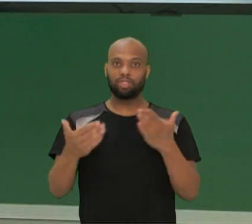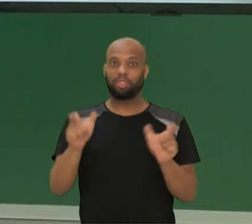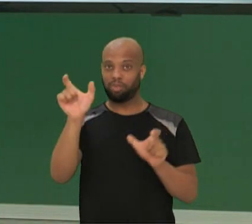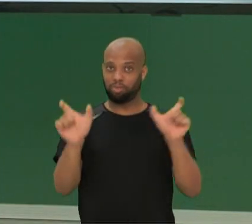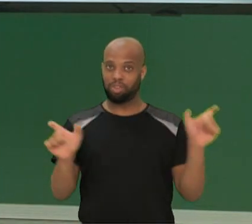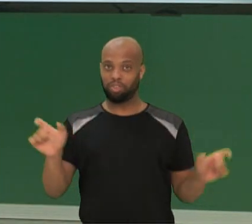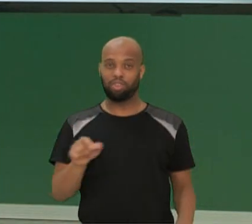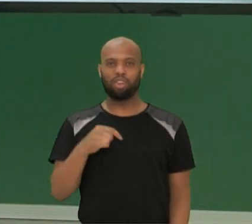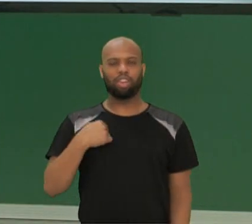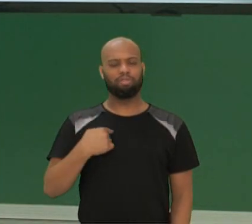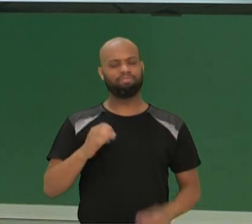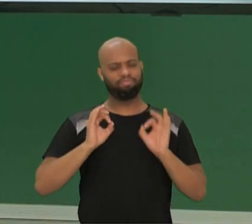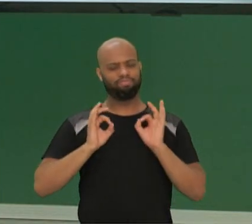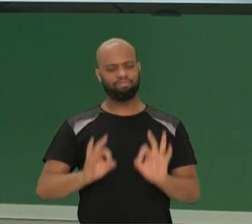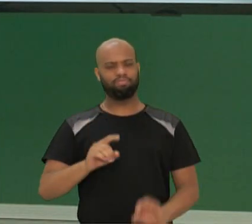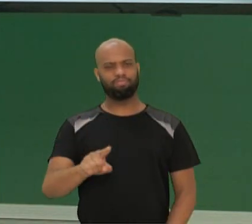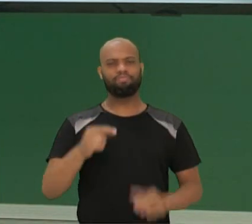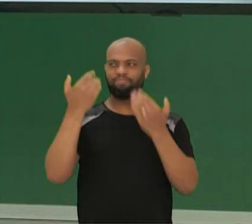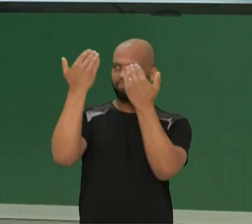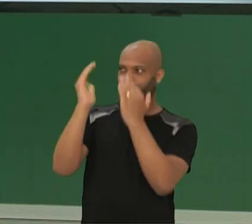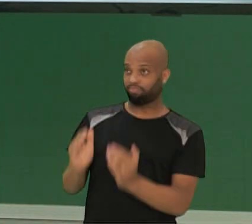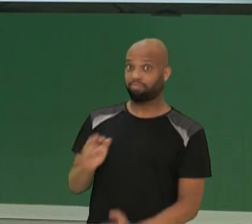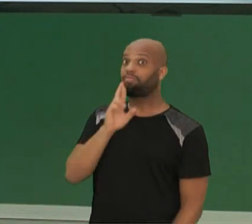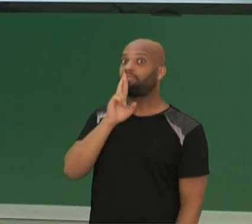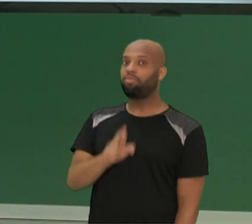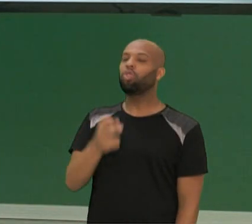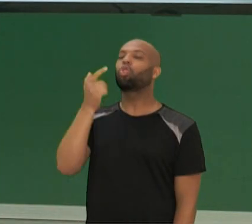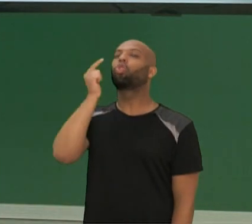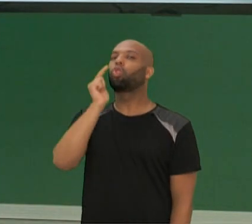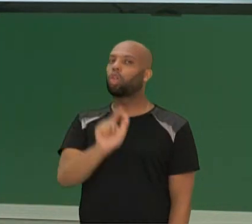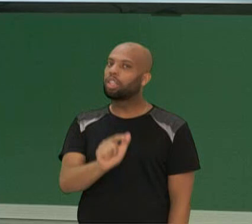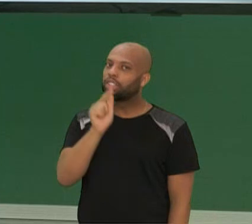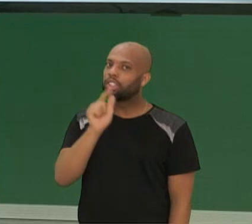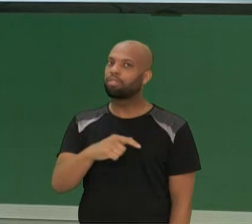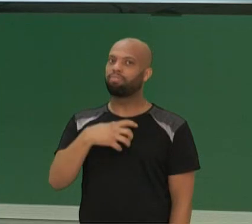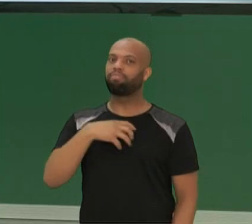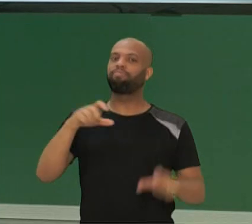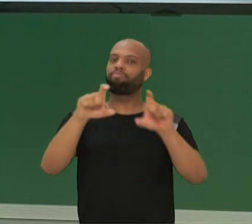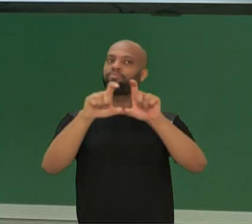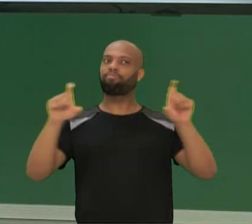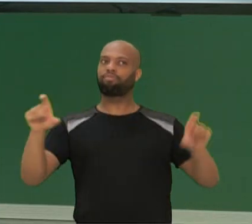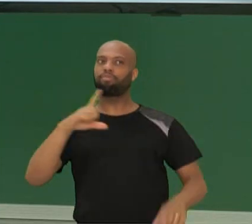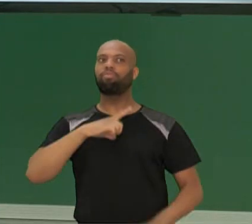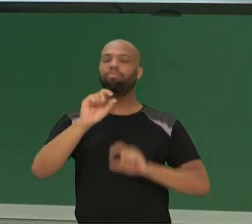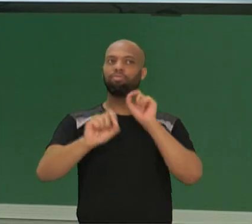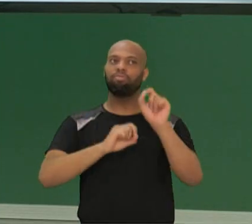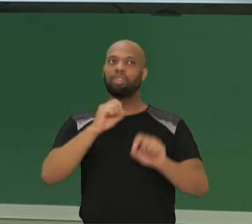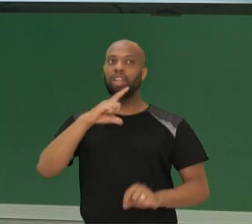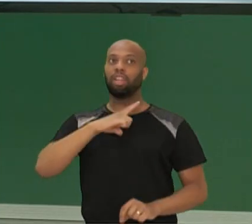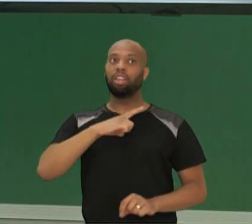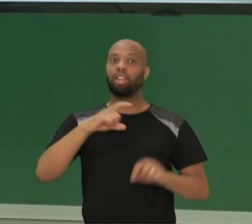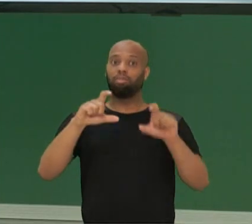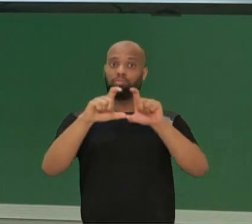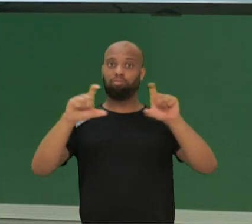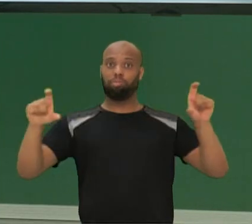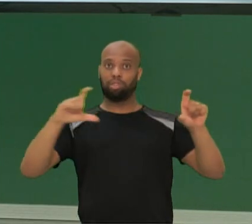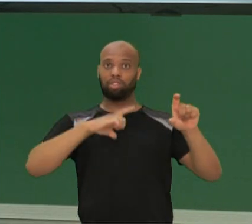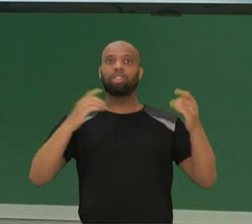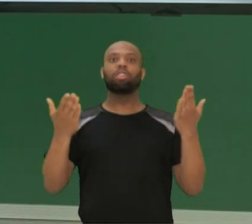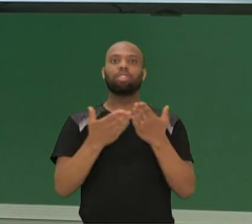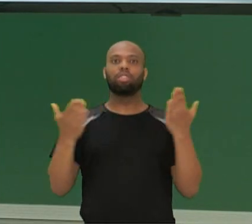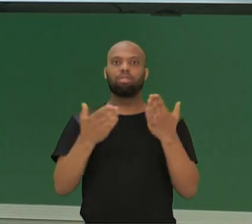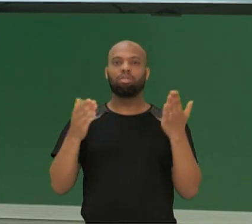Então, pessoal, tenho certeza que vocês analisaram com cuidado essa equação. Então, aqui, qual é a equação que nós temos no